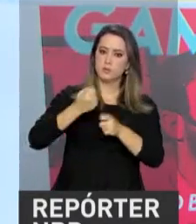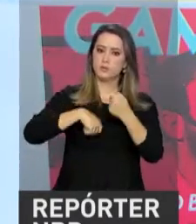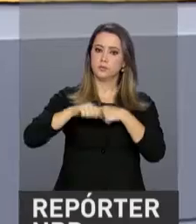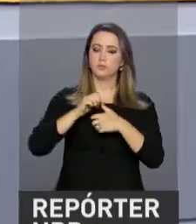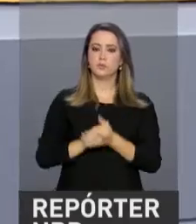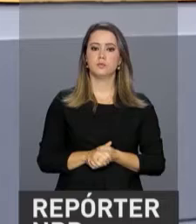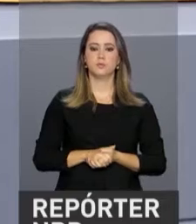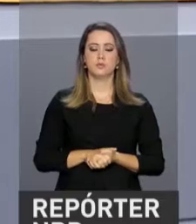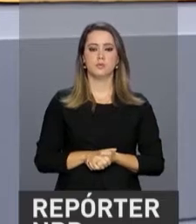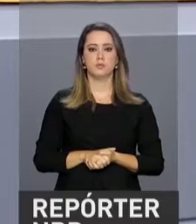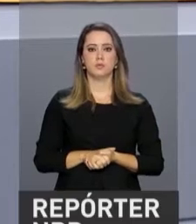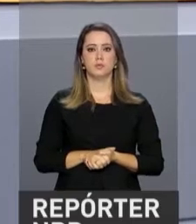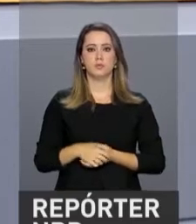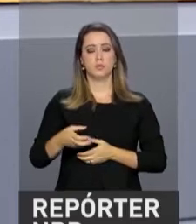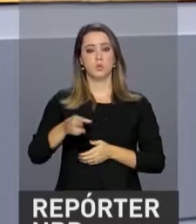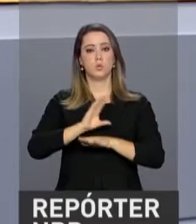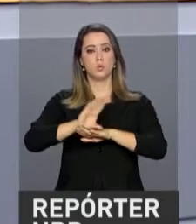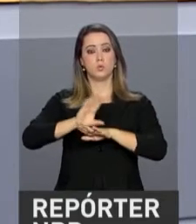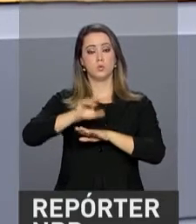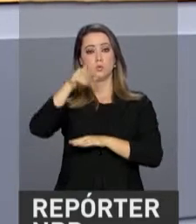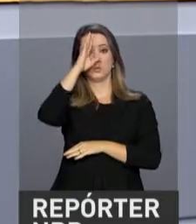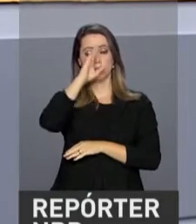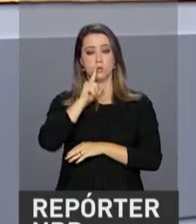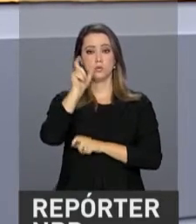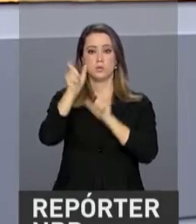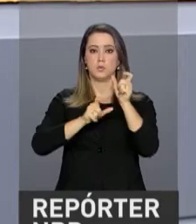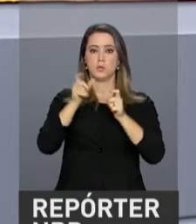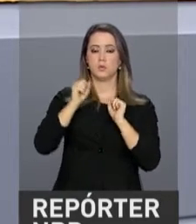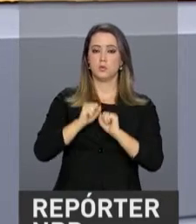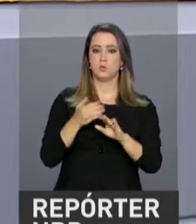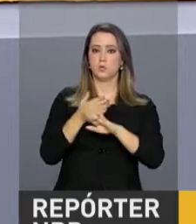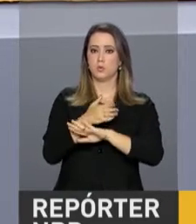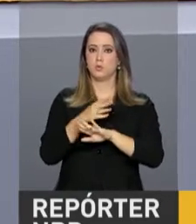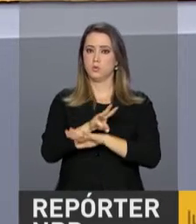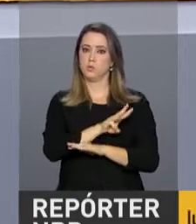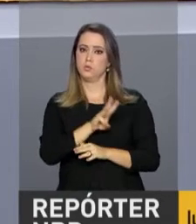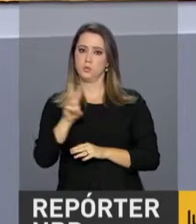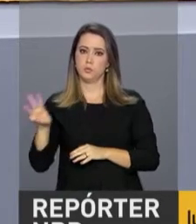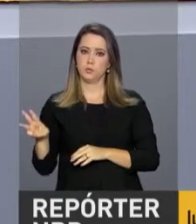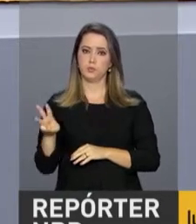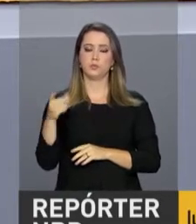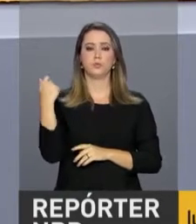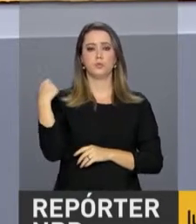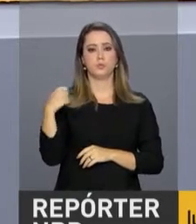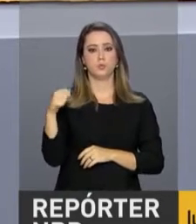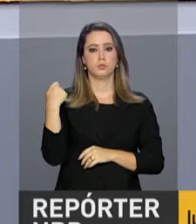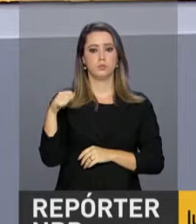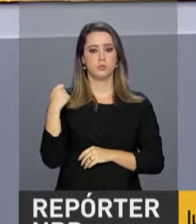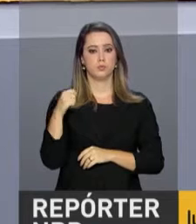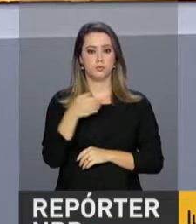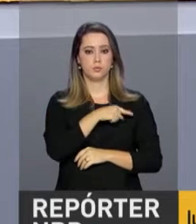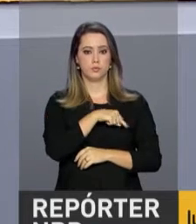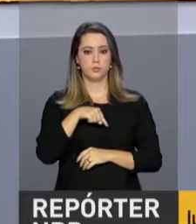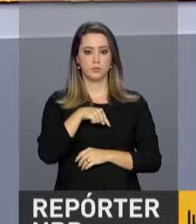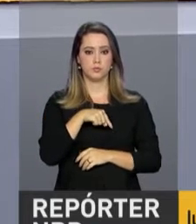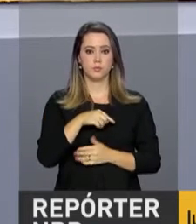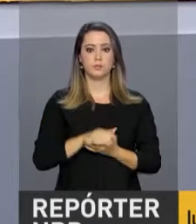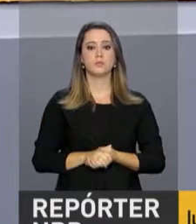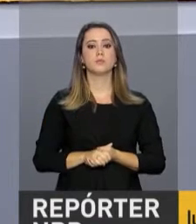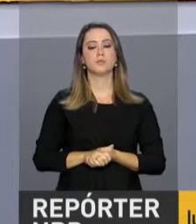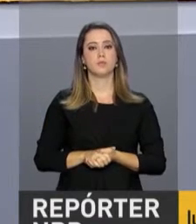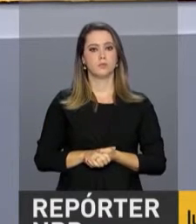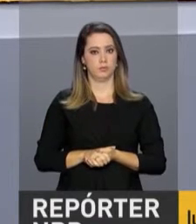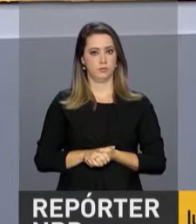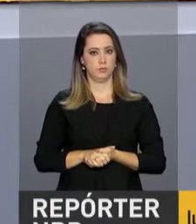cultura os cursos são gratuitos e os interessados podem acessar a página da universidade federal do rio grande do sul no